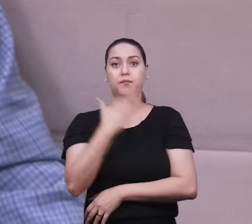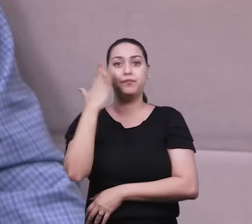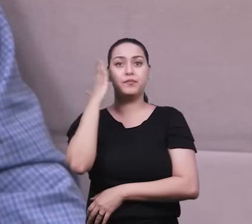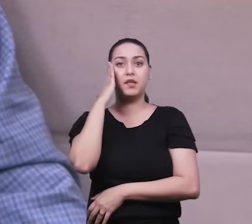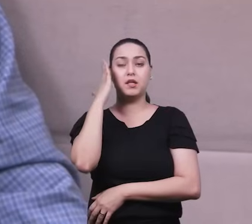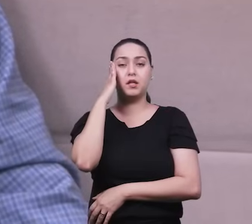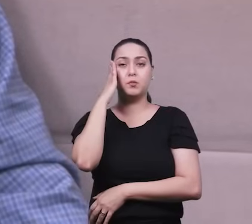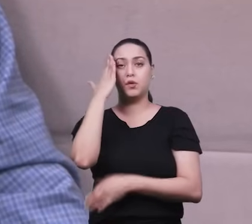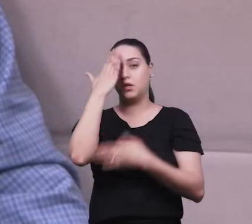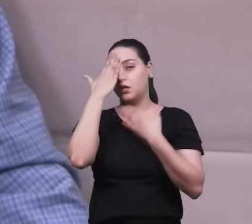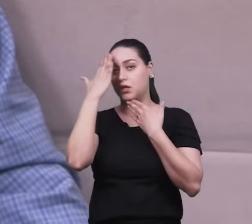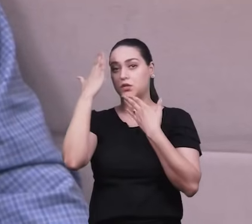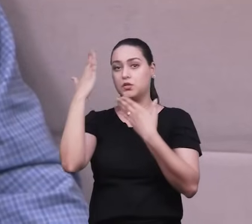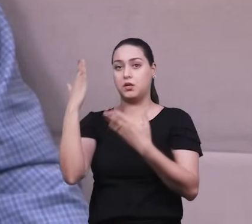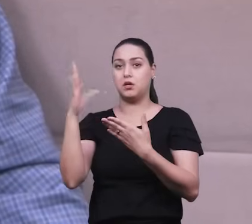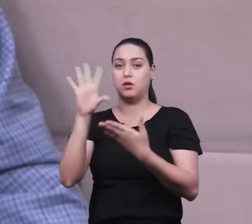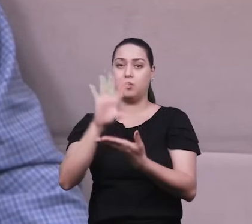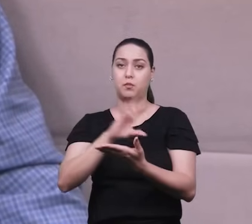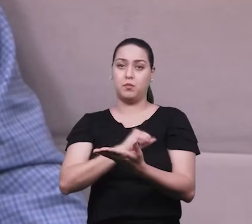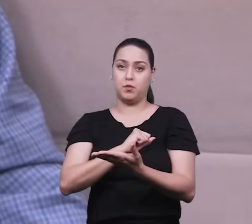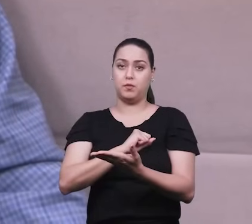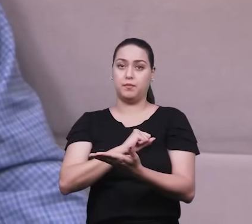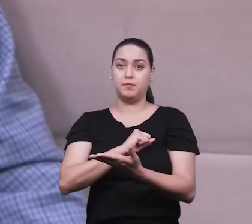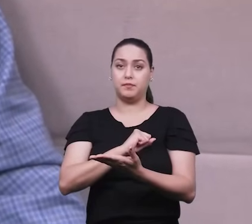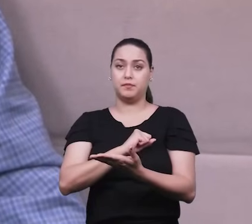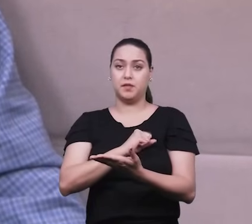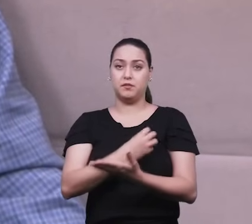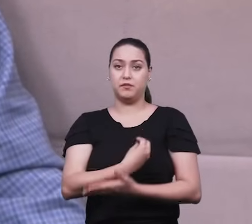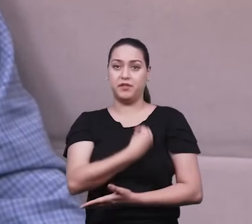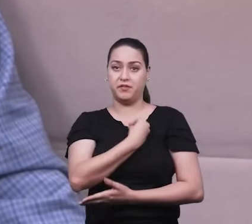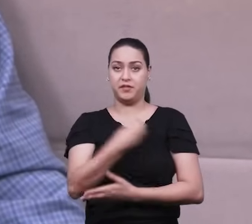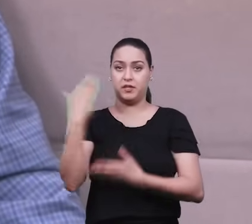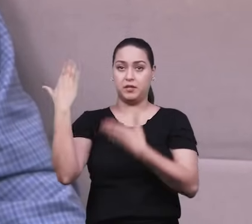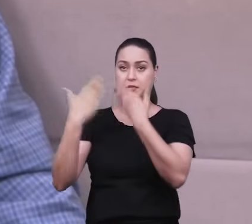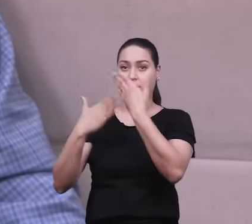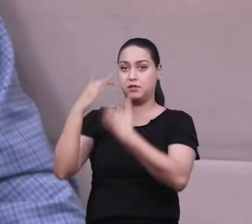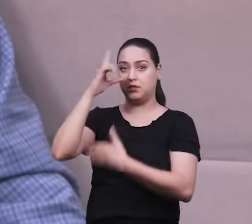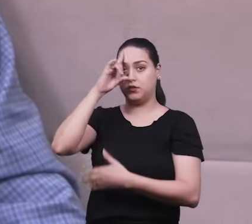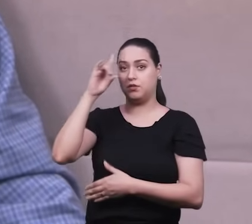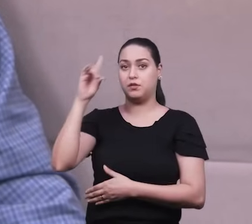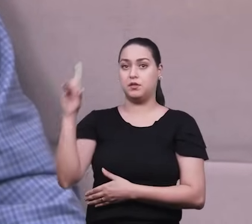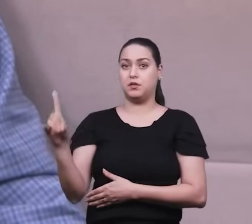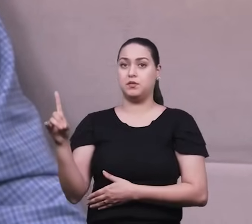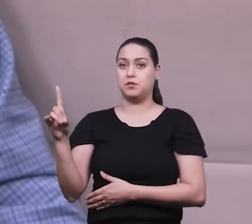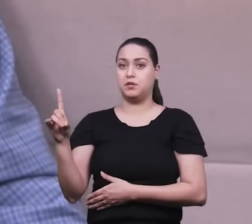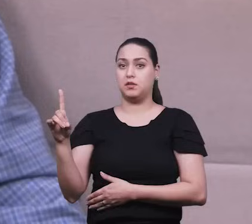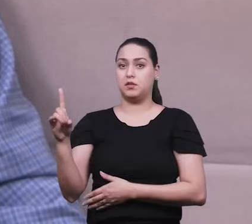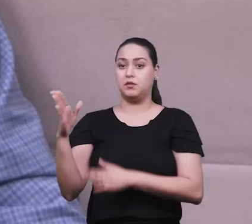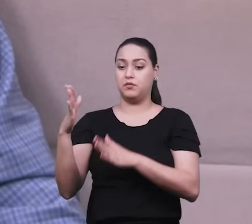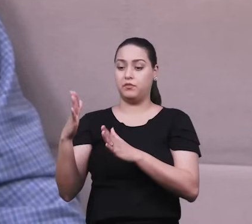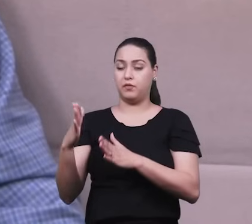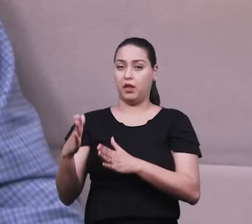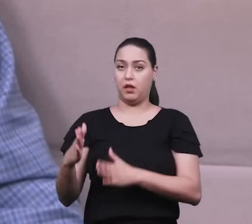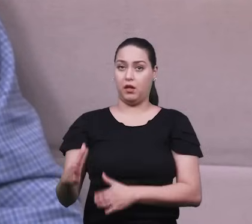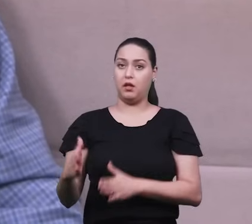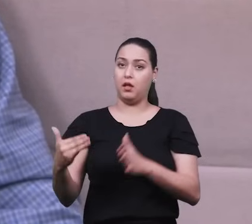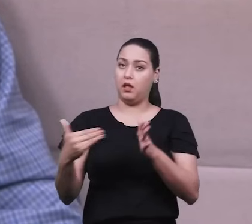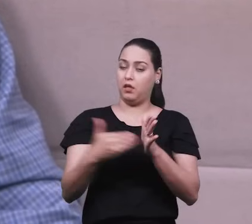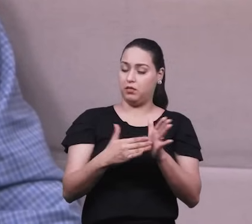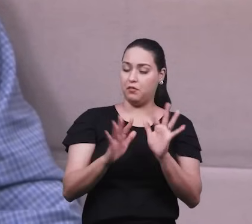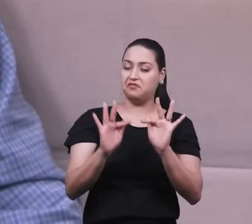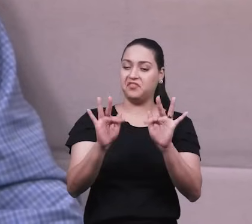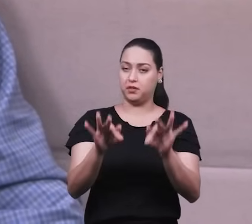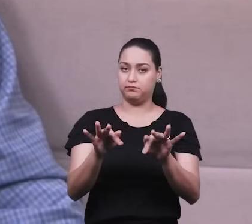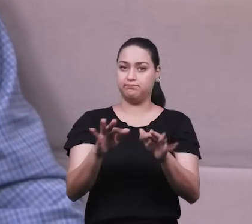em reconhecimento e gratidão a esse amor, viver na presença de Deus e sermos